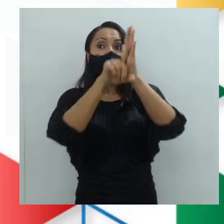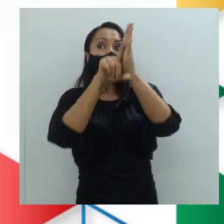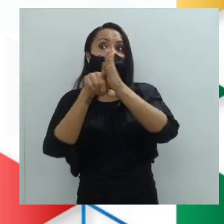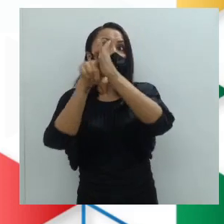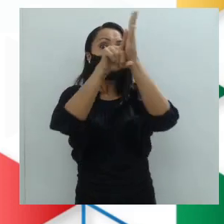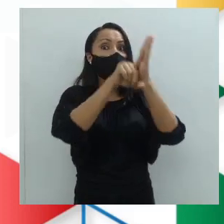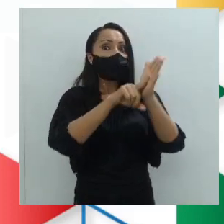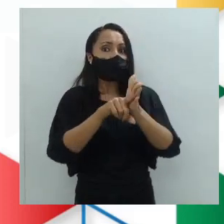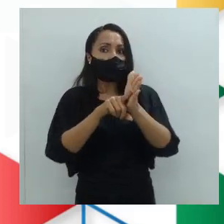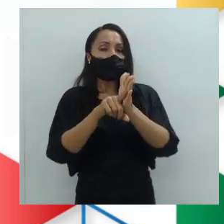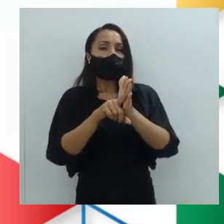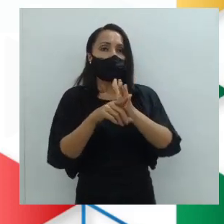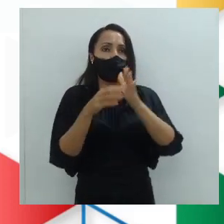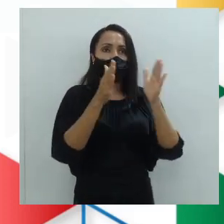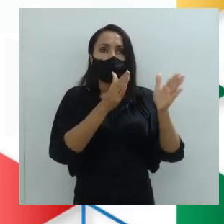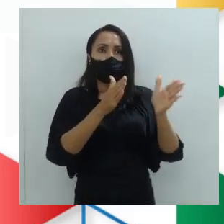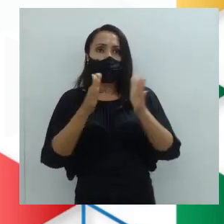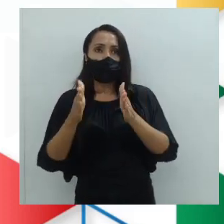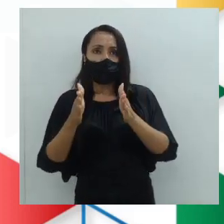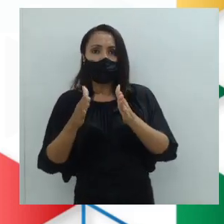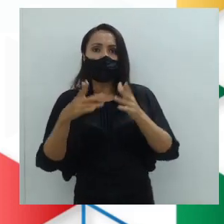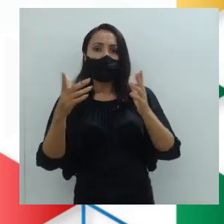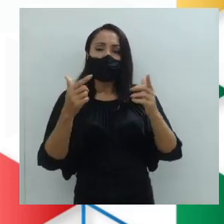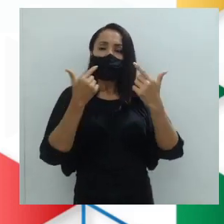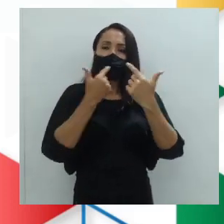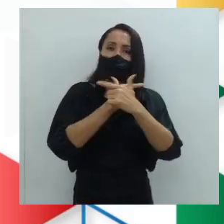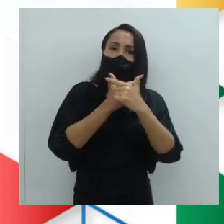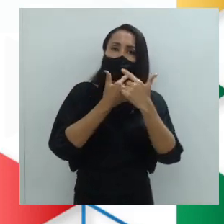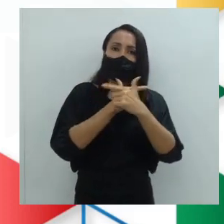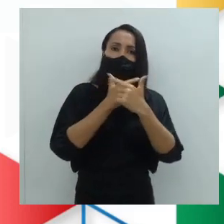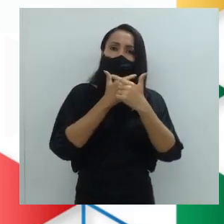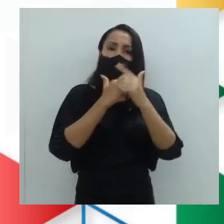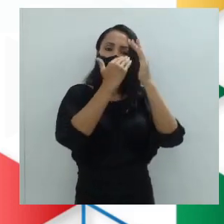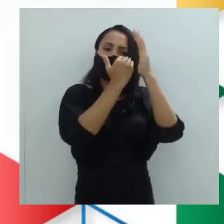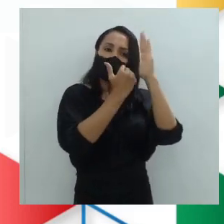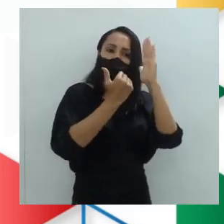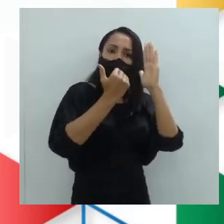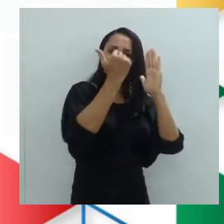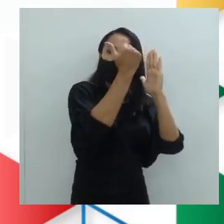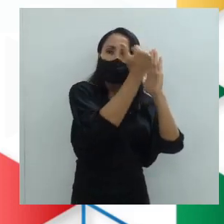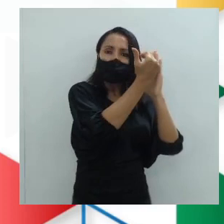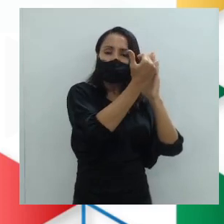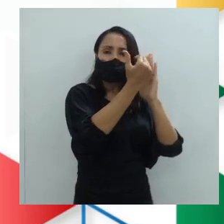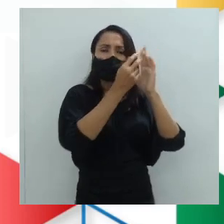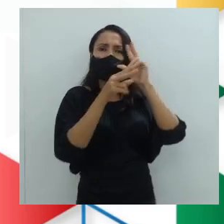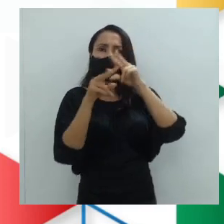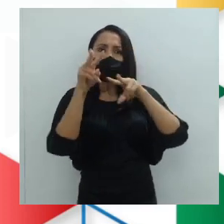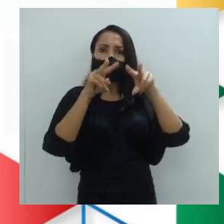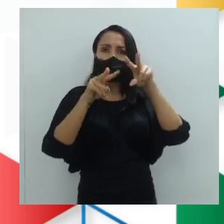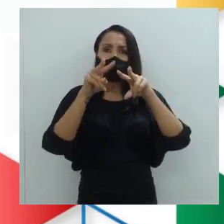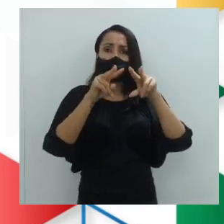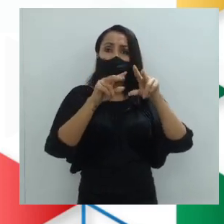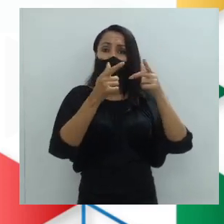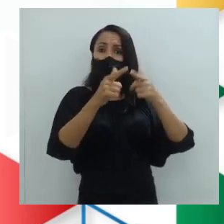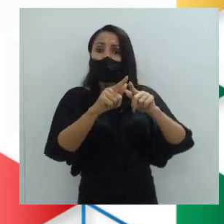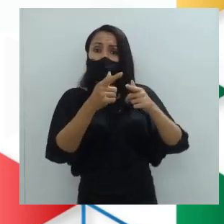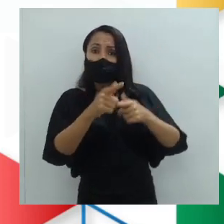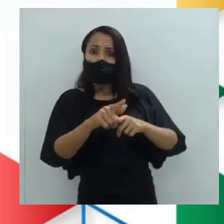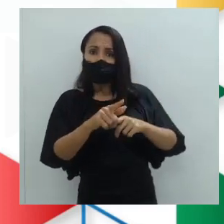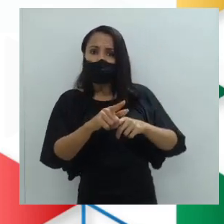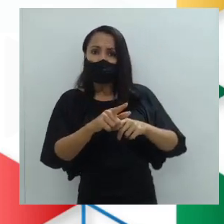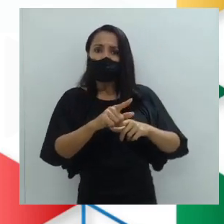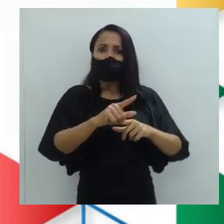Questionadora. Momentos de muito humor perpassados por uma aguda visão crítica da